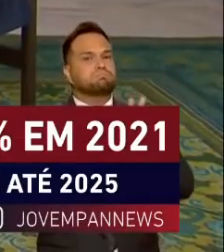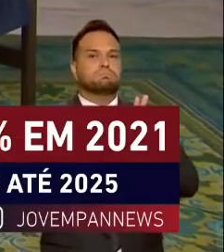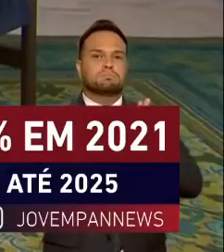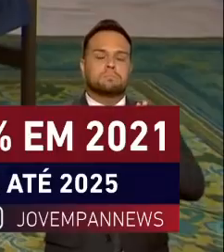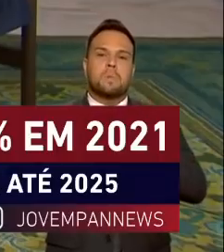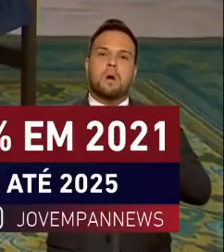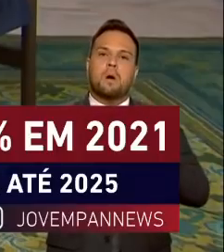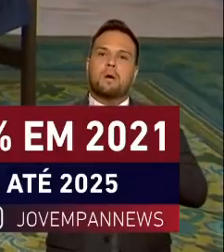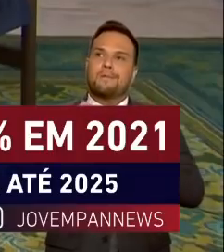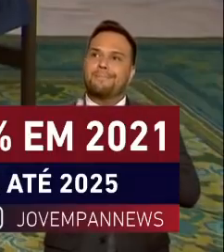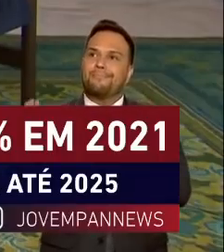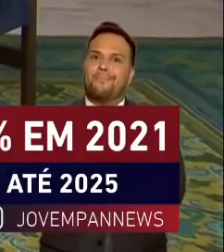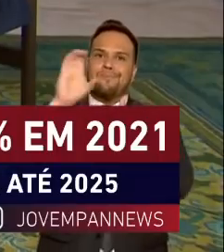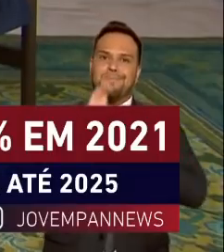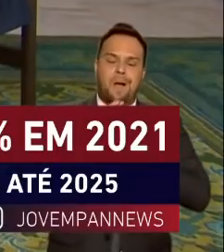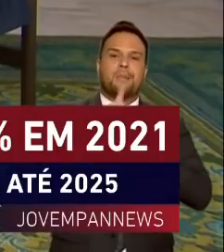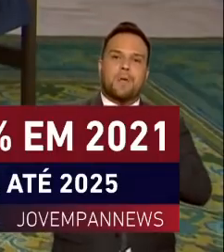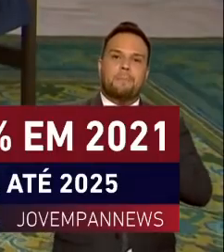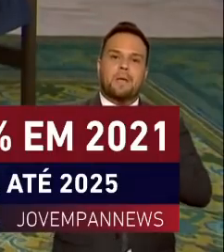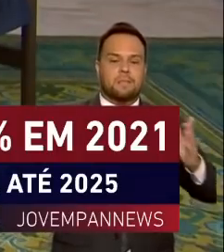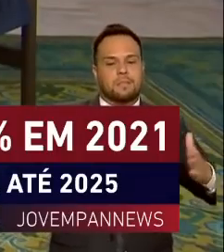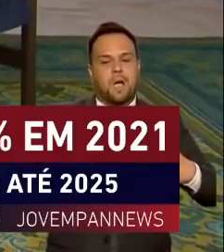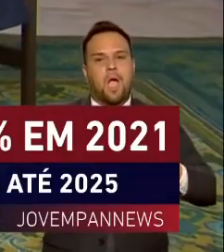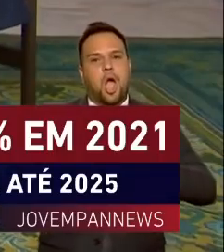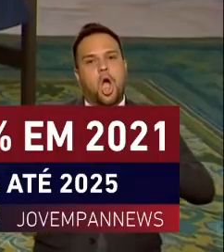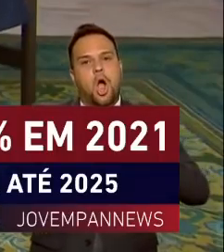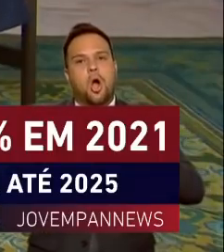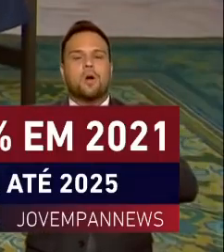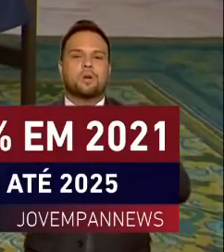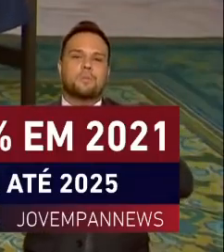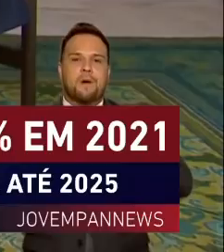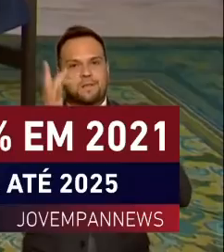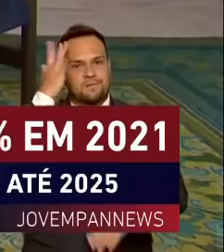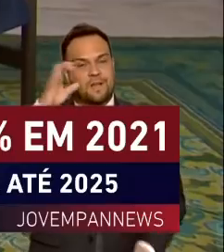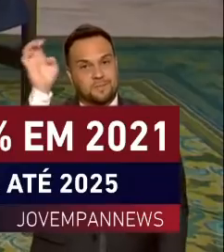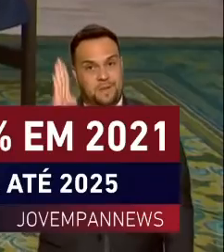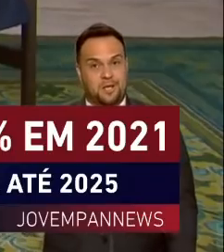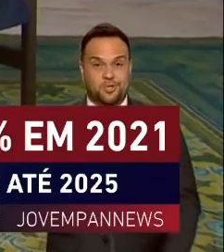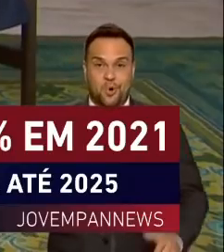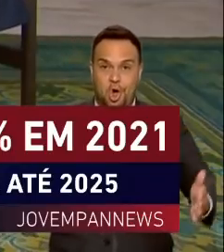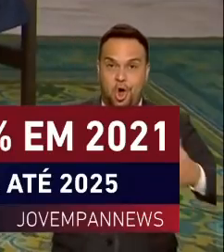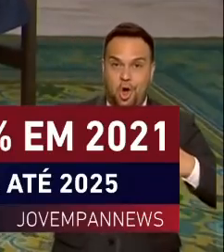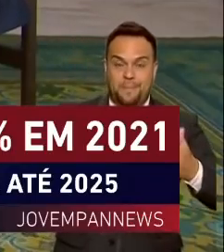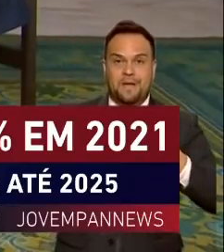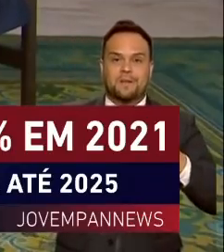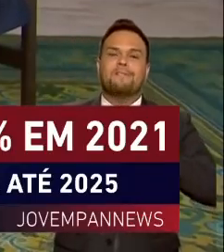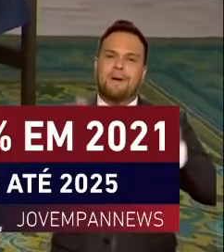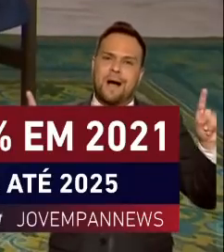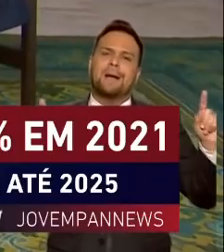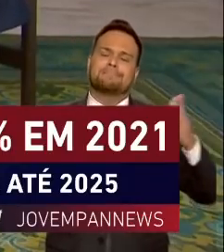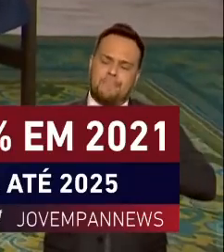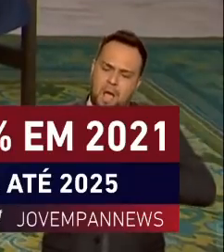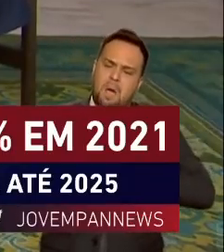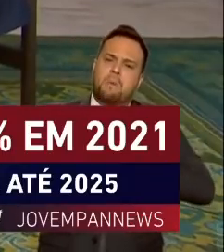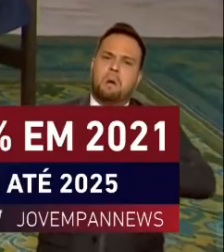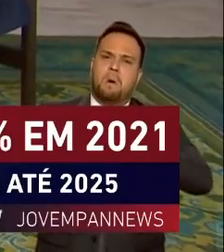para investimentos. Isso tudo facilita aqui a vida do Brasil no comércio com o mundo. Vai demorar esse namoro, esse